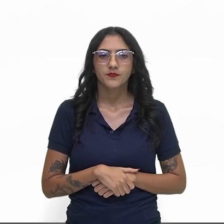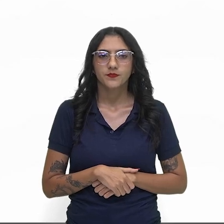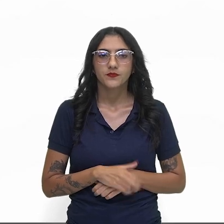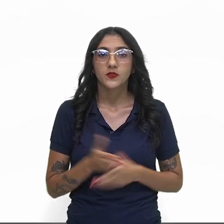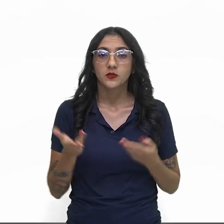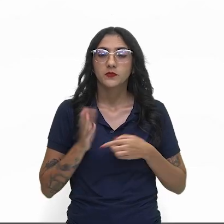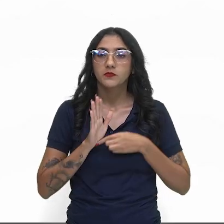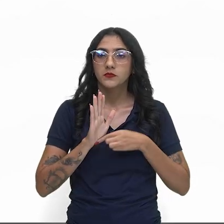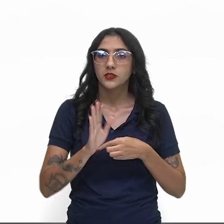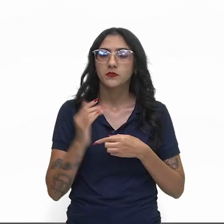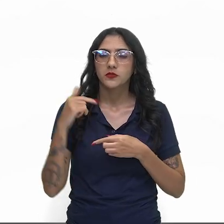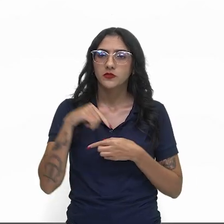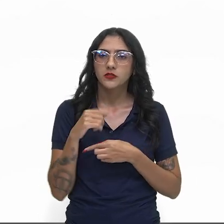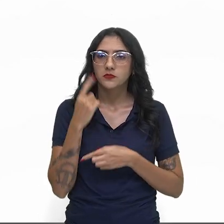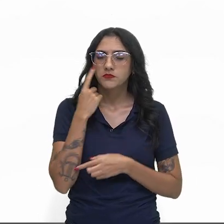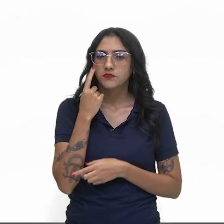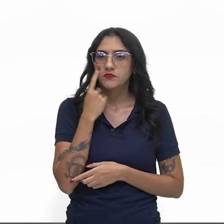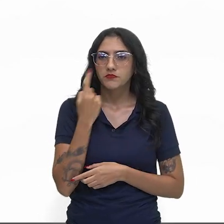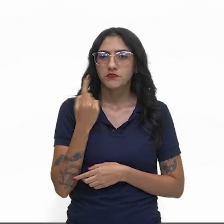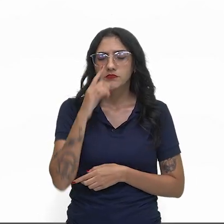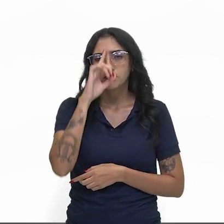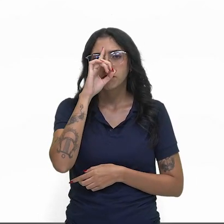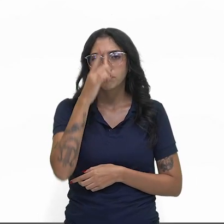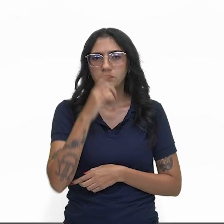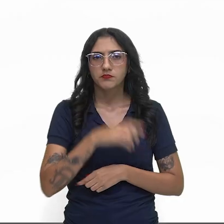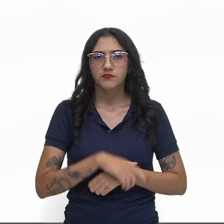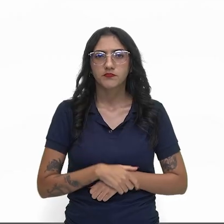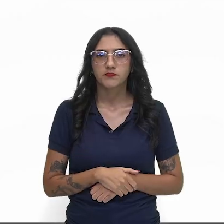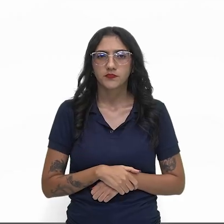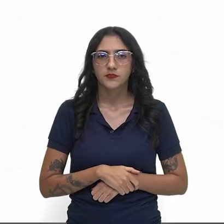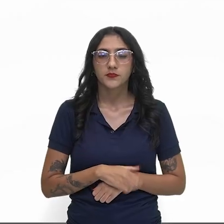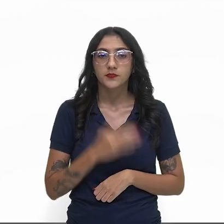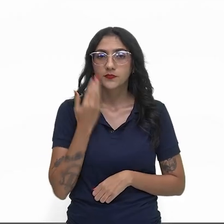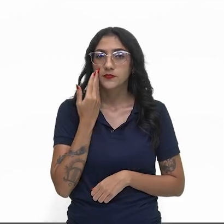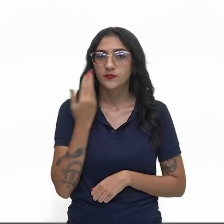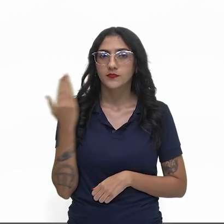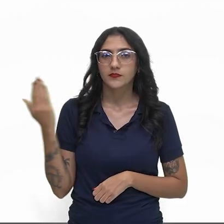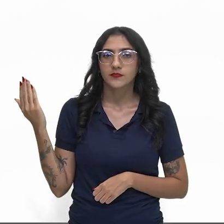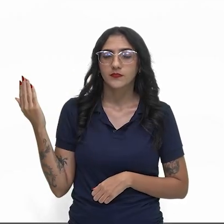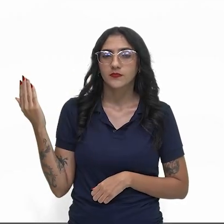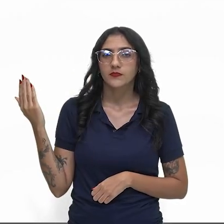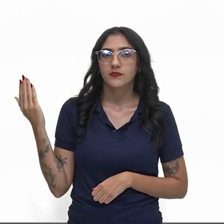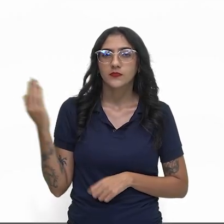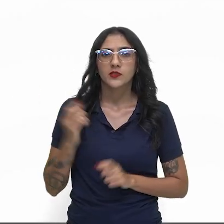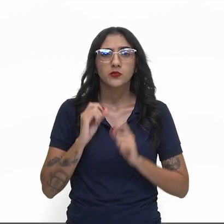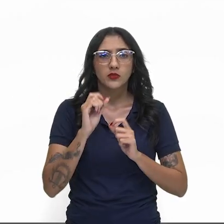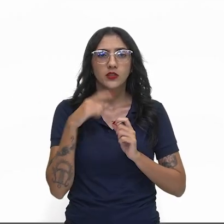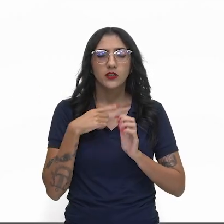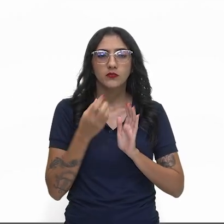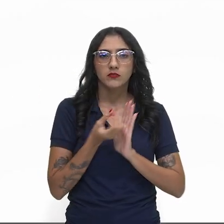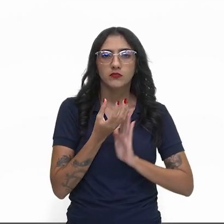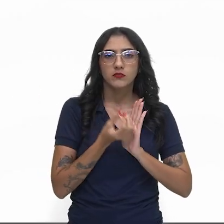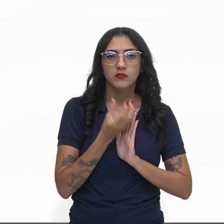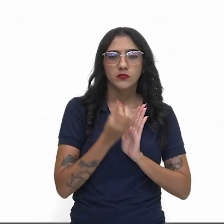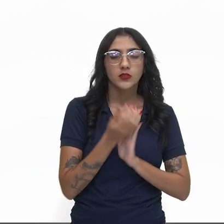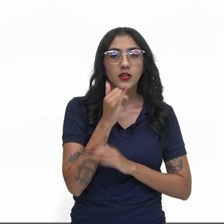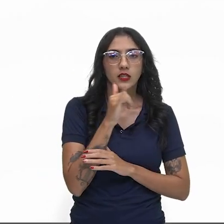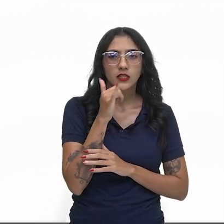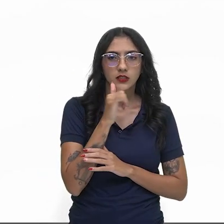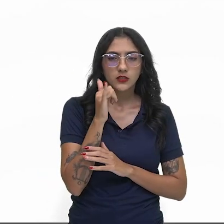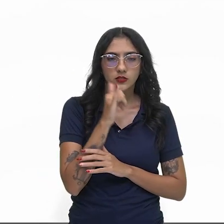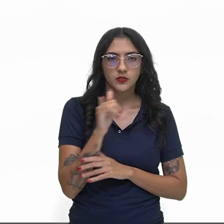aqui um mapa mental. Olha lá. Vejam. Geradores é o quê? Fornecem energia para